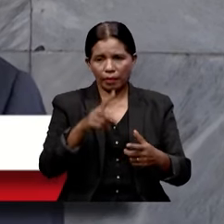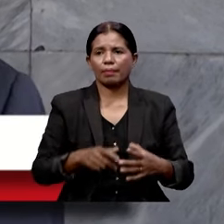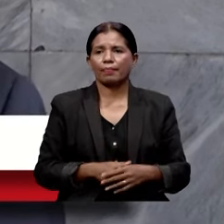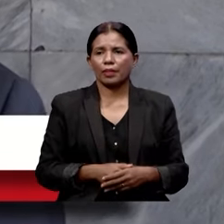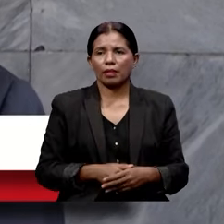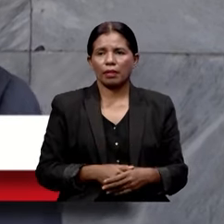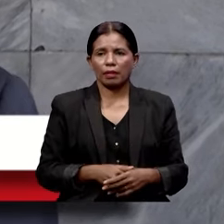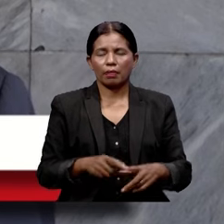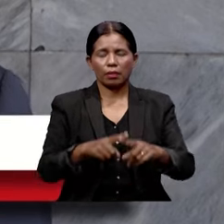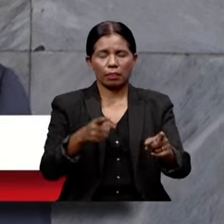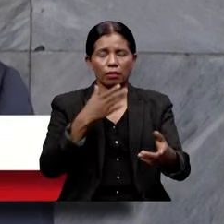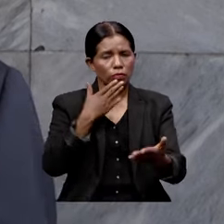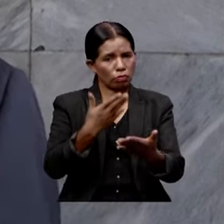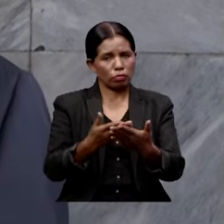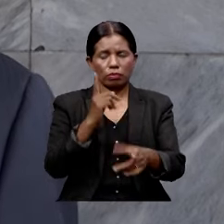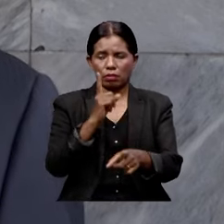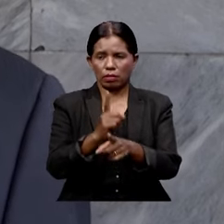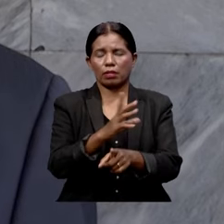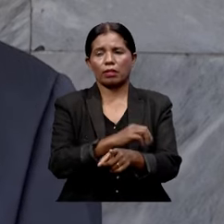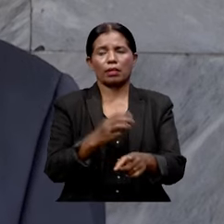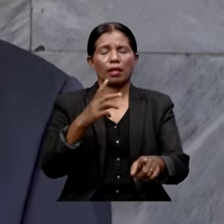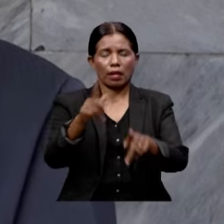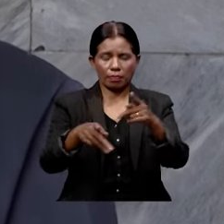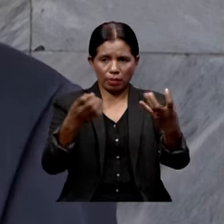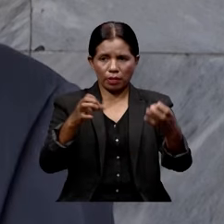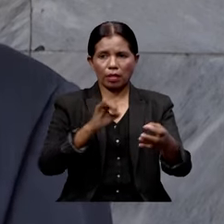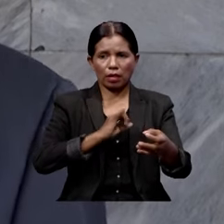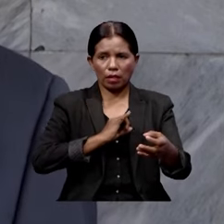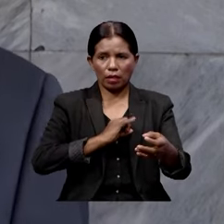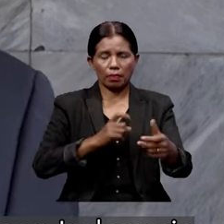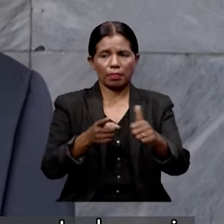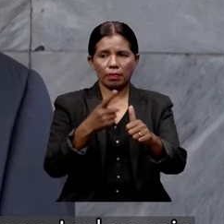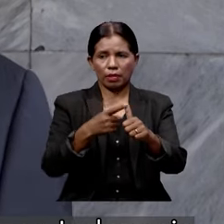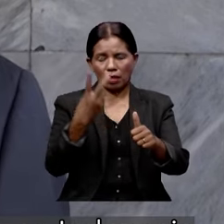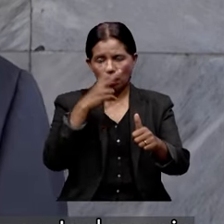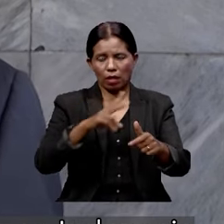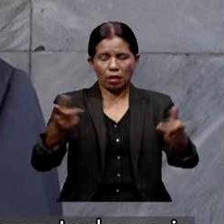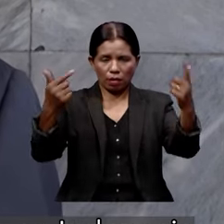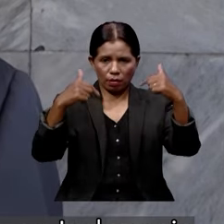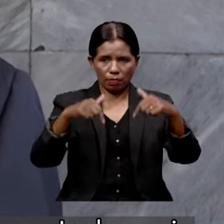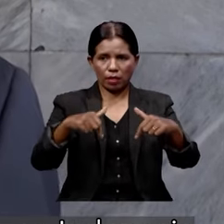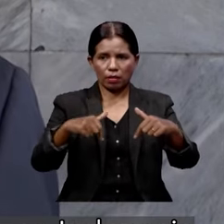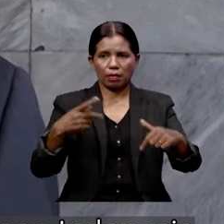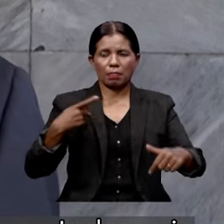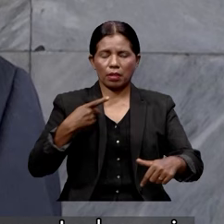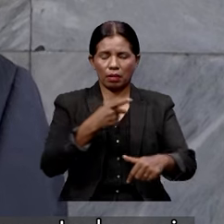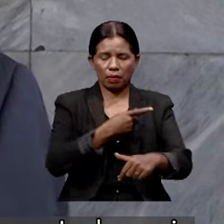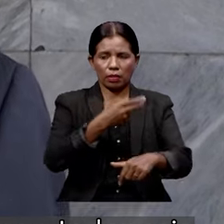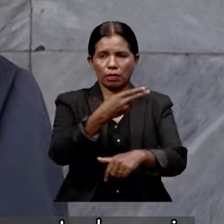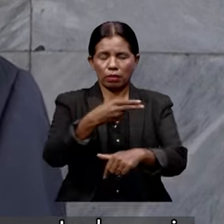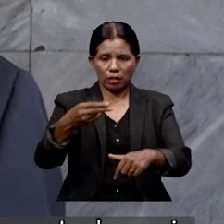me bem, capaz de pedir-vos, é uma barra. Há o moço, primeira vez, me acalmai o Parlamento de